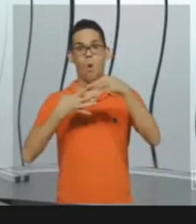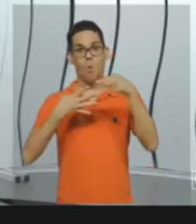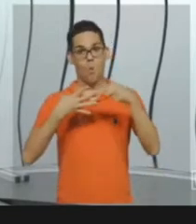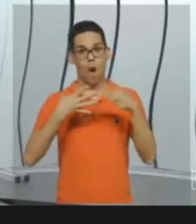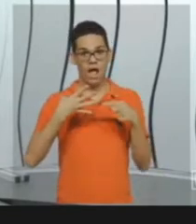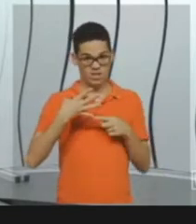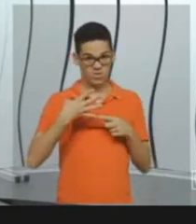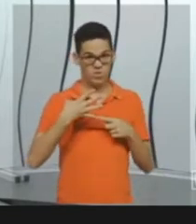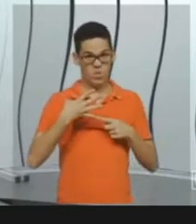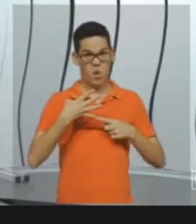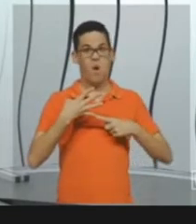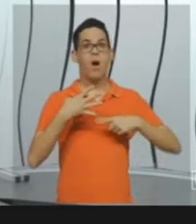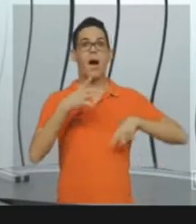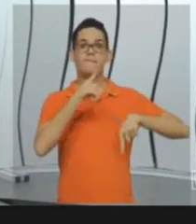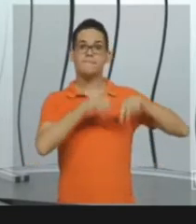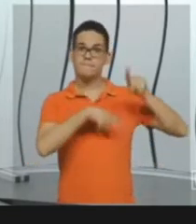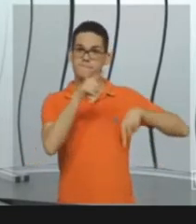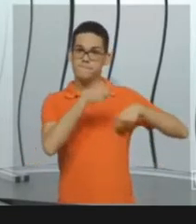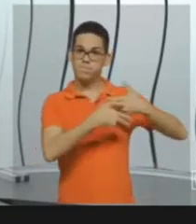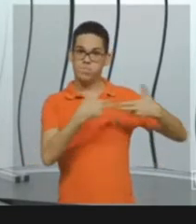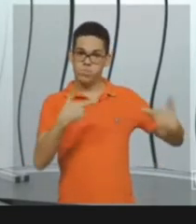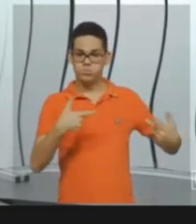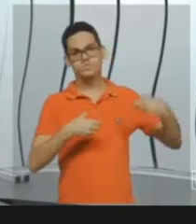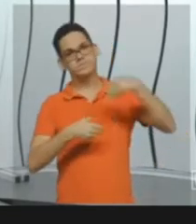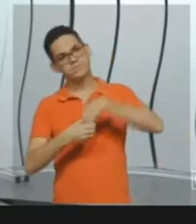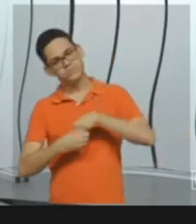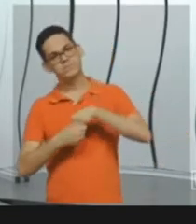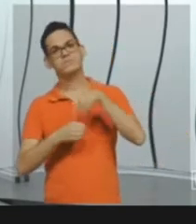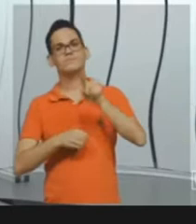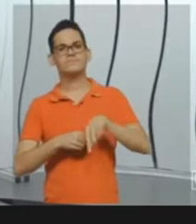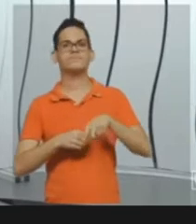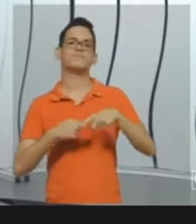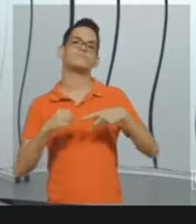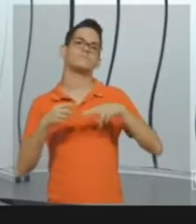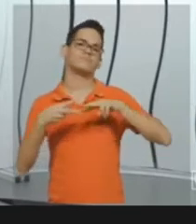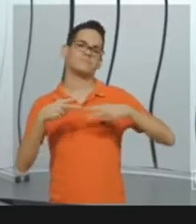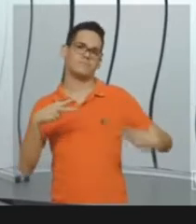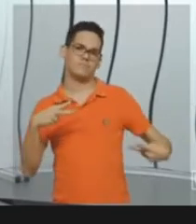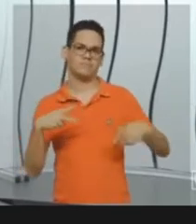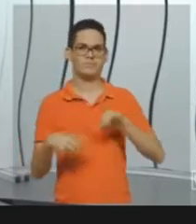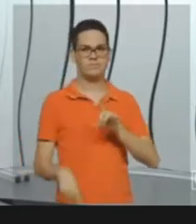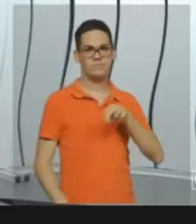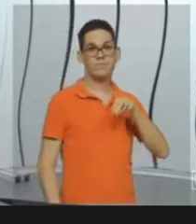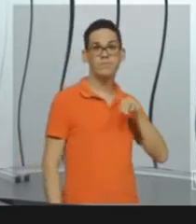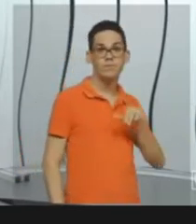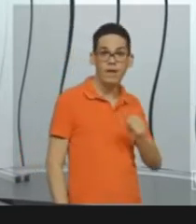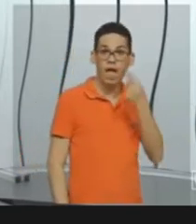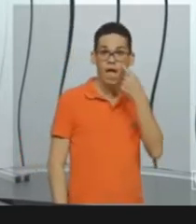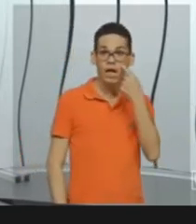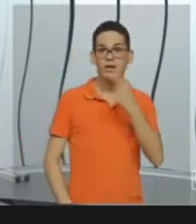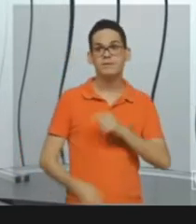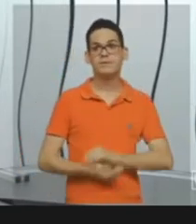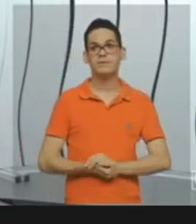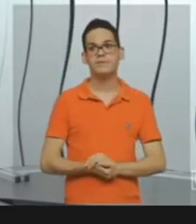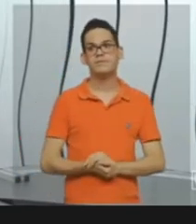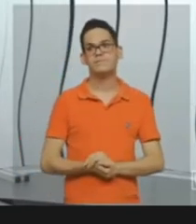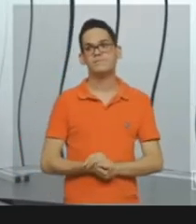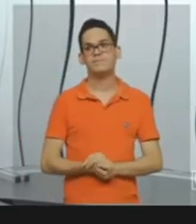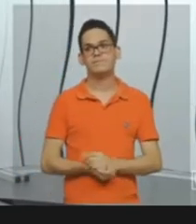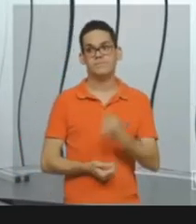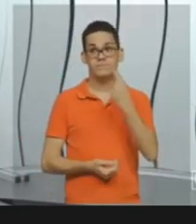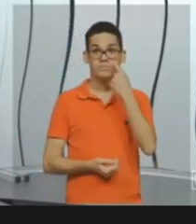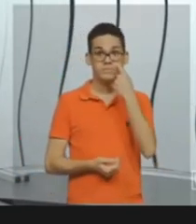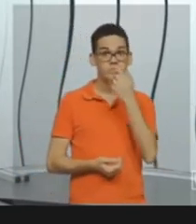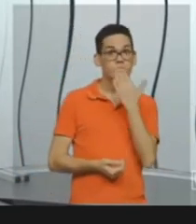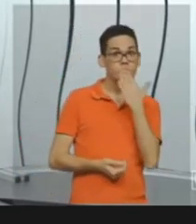parte do nucleotídeo que forma o DNA. Agora, vamos ver como é que é a forma de um nucleotídeo, pelo menos